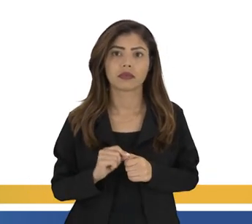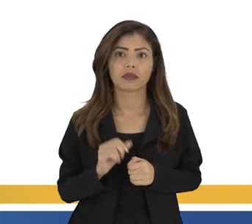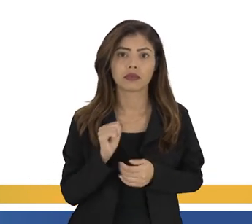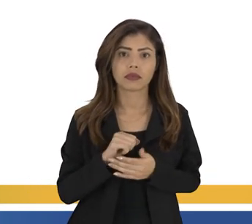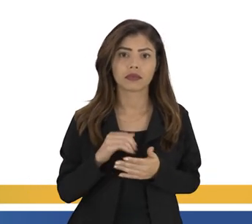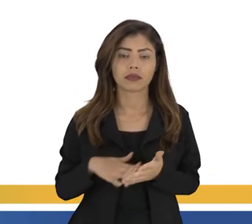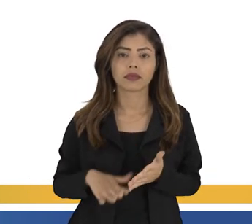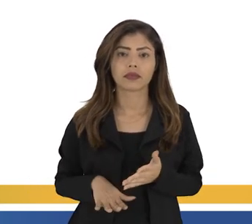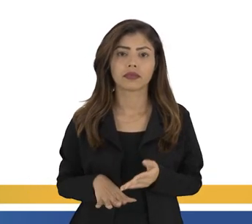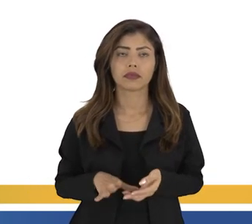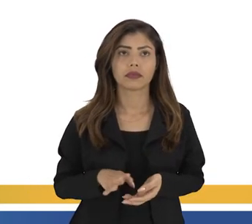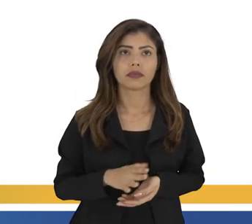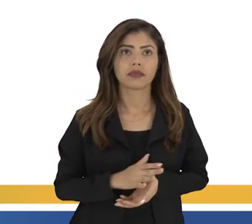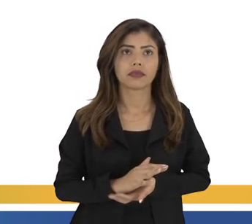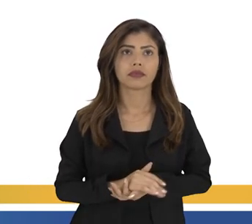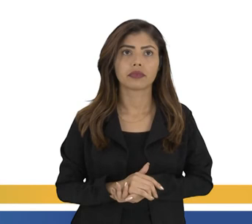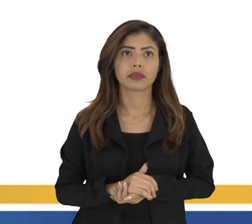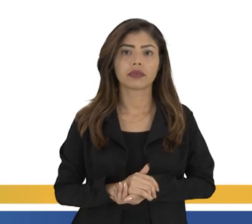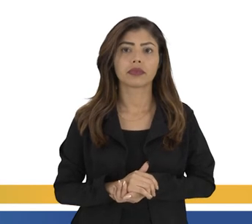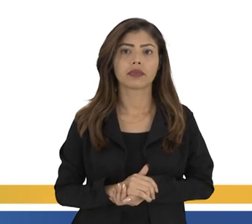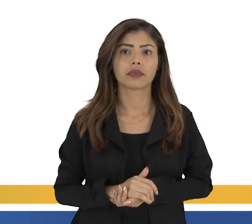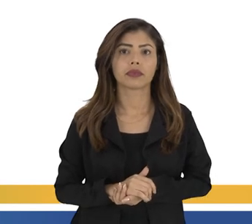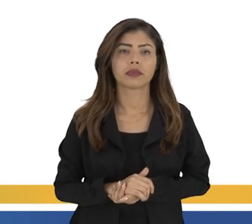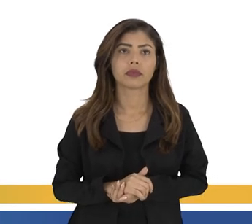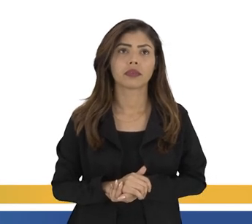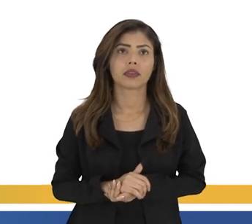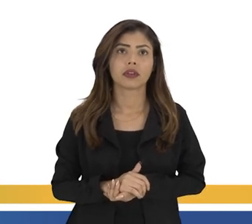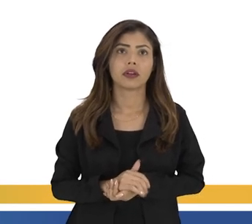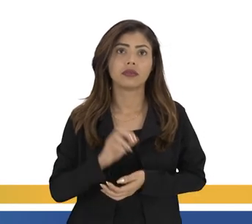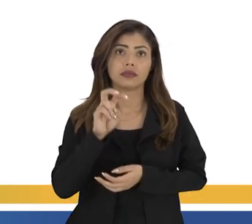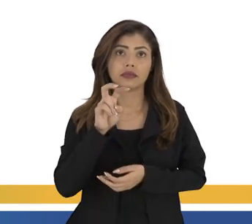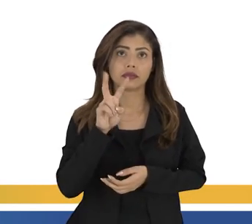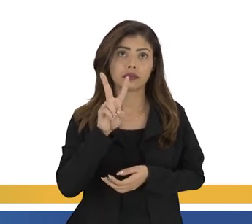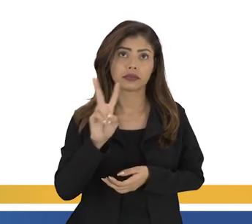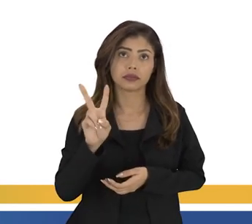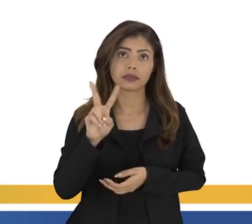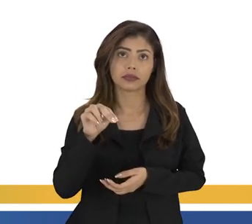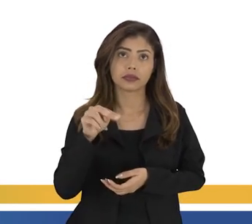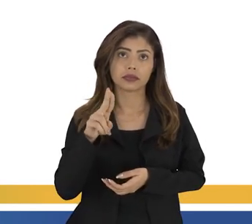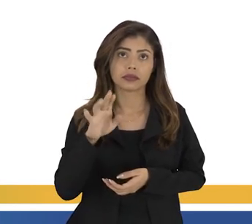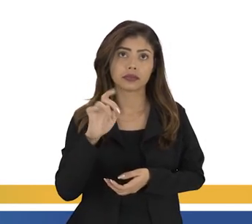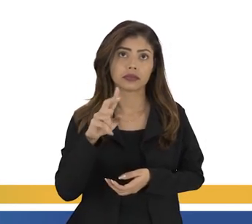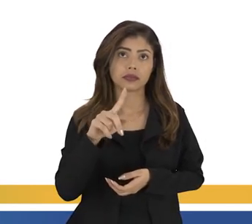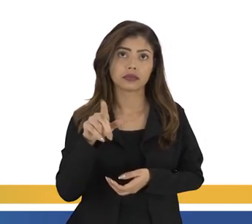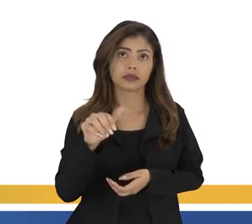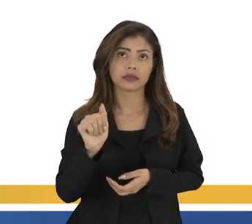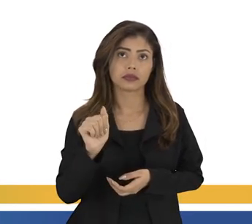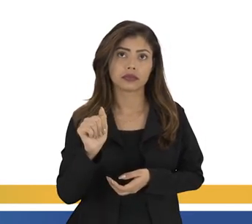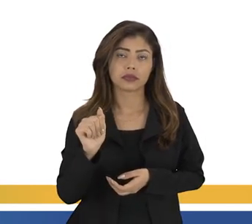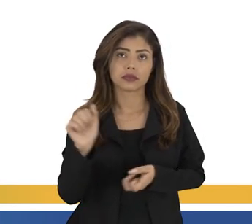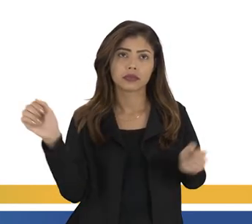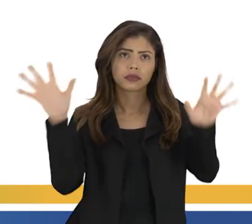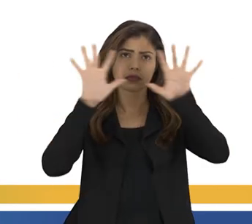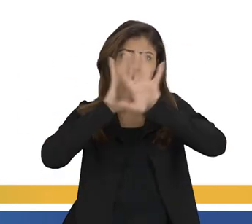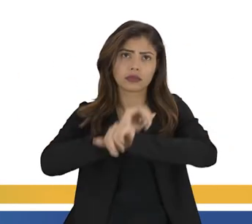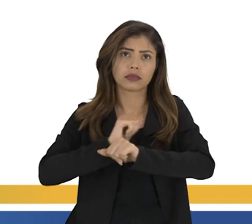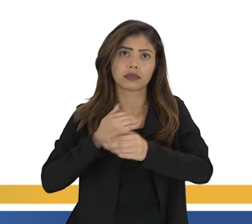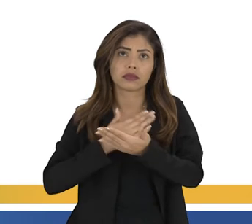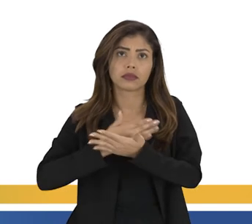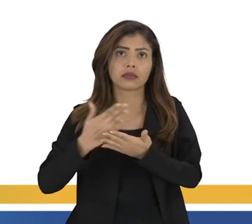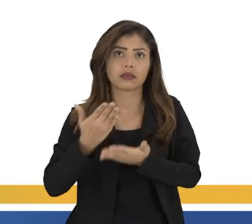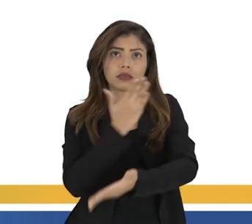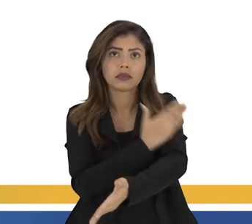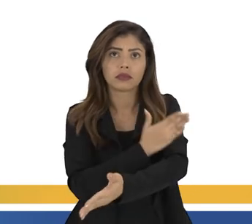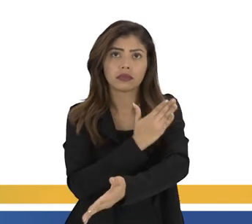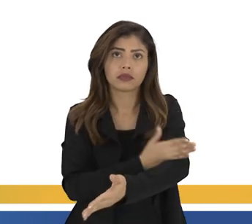atividade vejamos então veneza emergindo obscuramente ao longo do